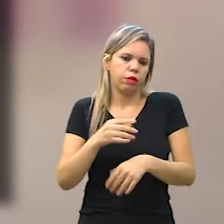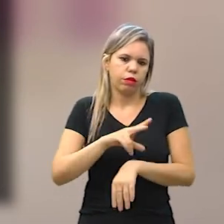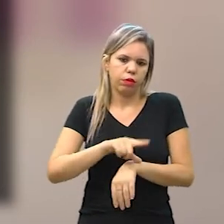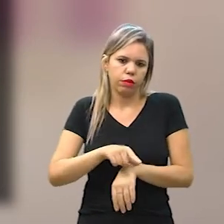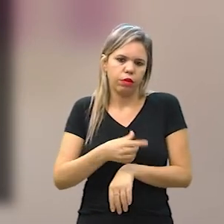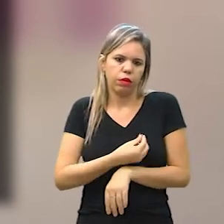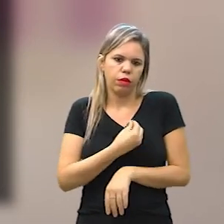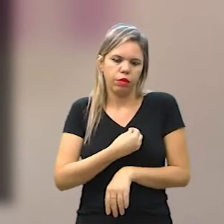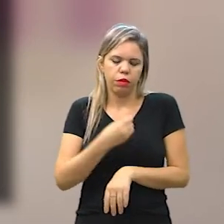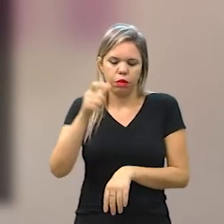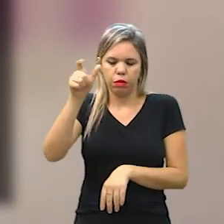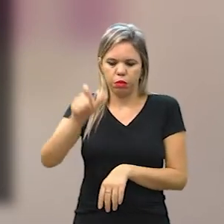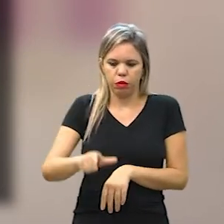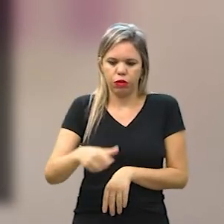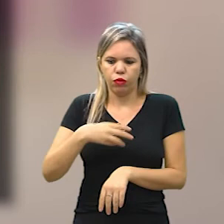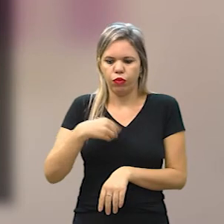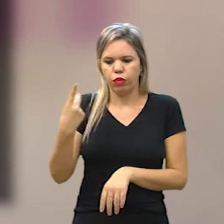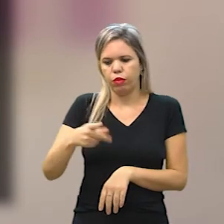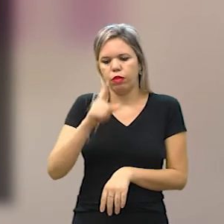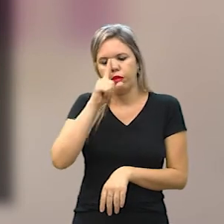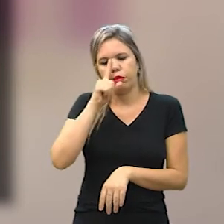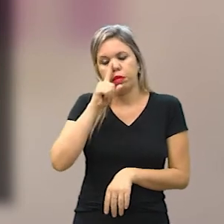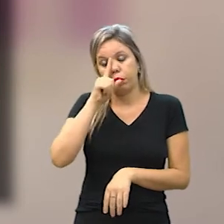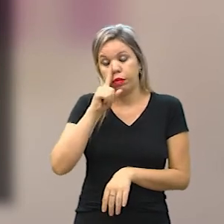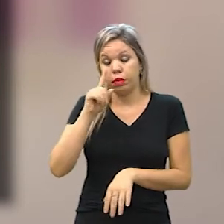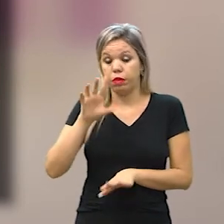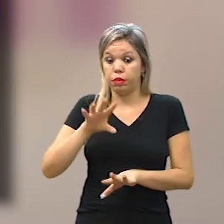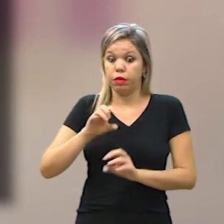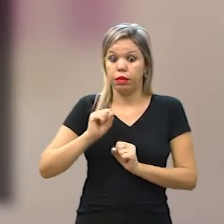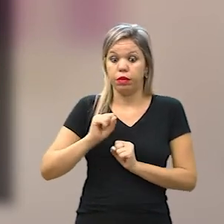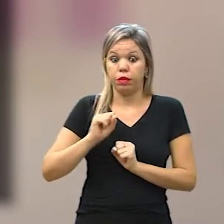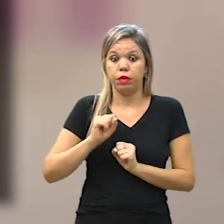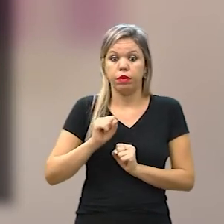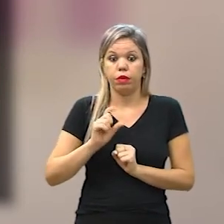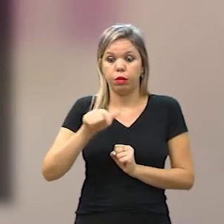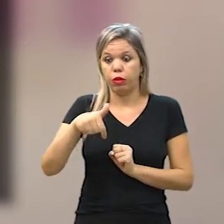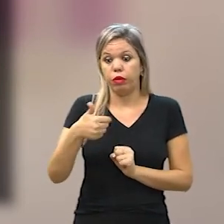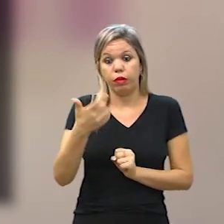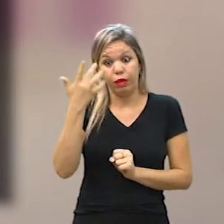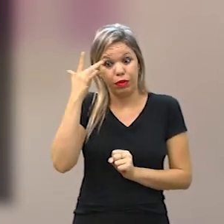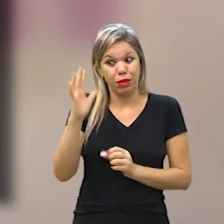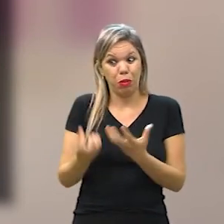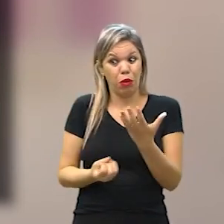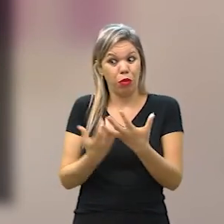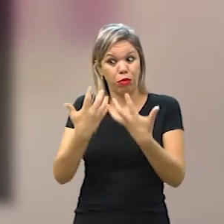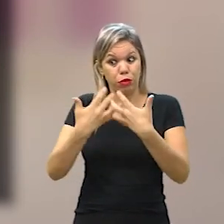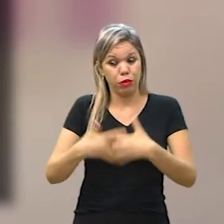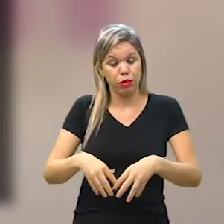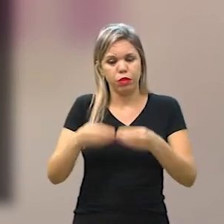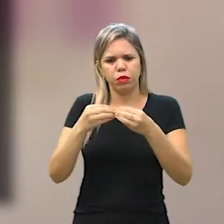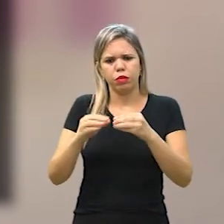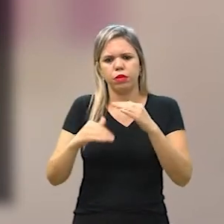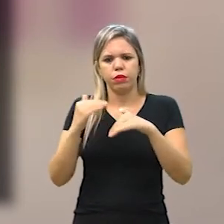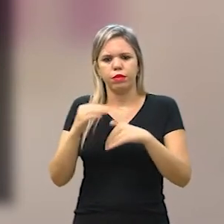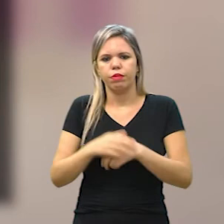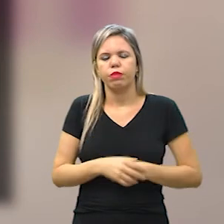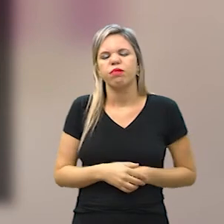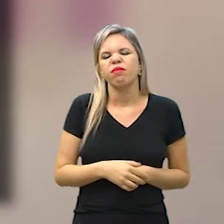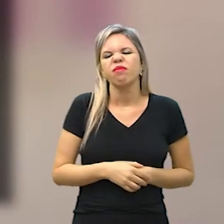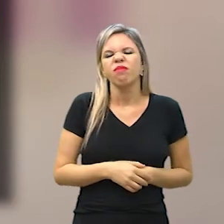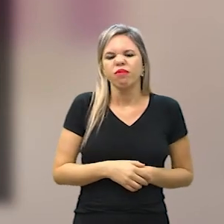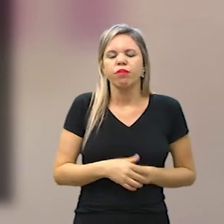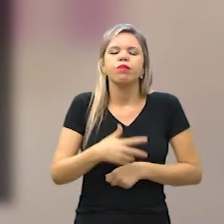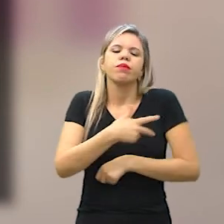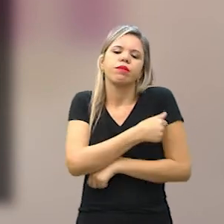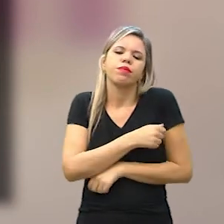atrasa, você coloca a vida do seu filho em risco de forma que você não tem noção de como isso pode evoluir.